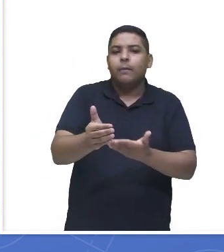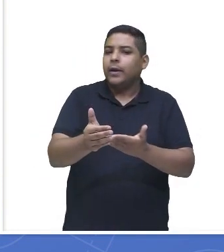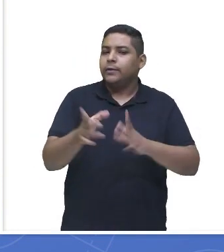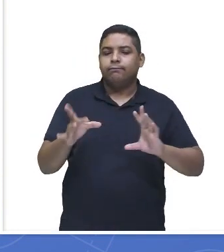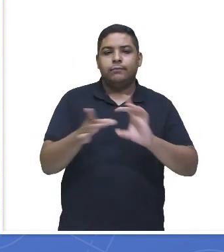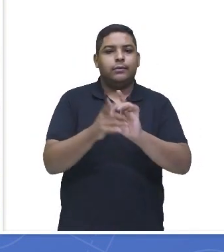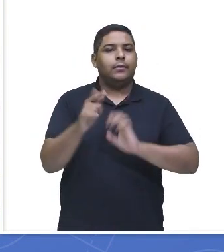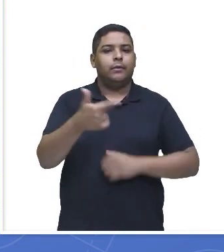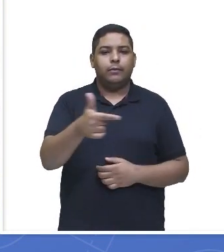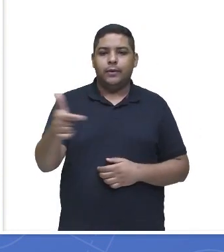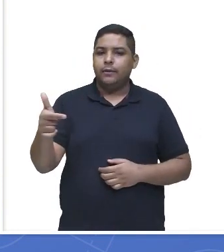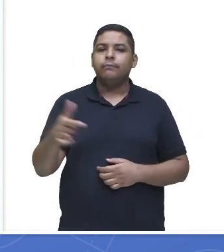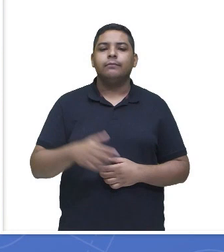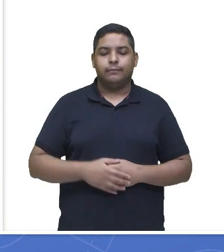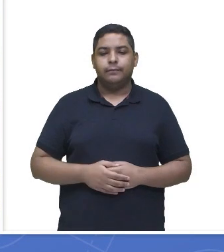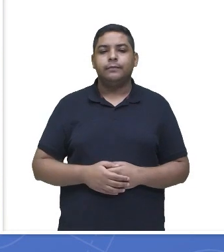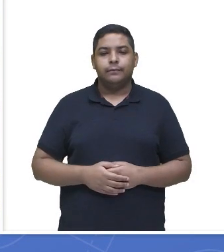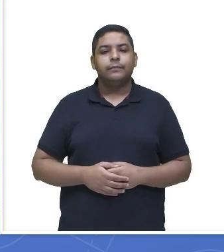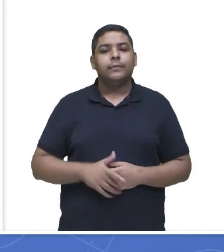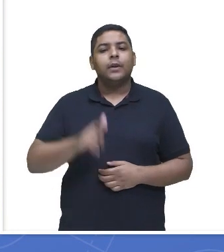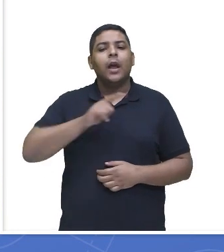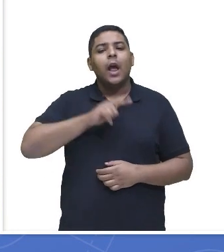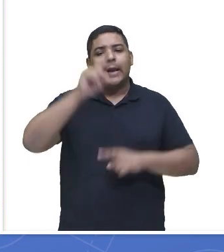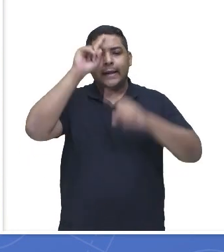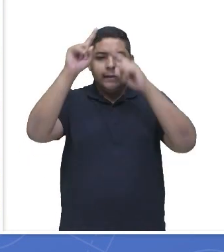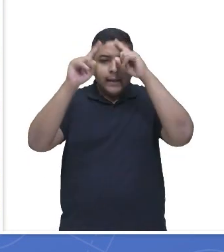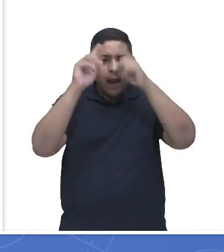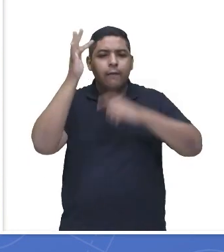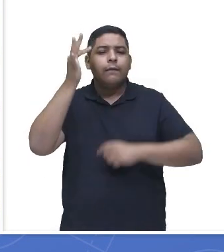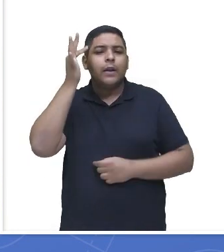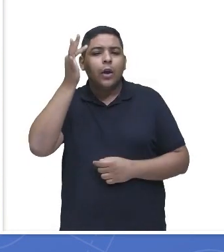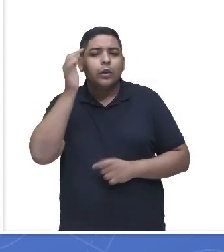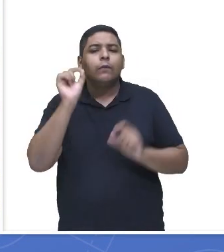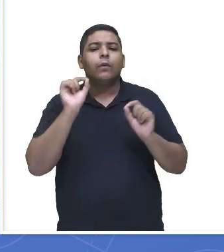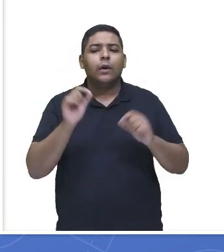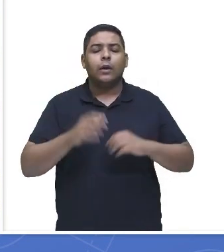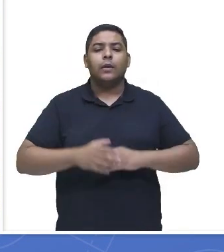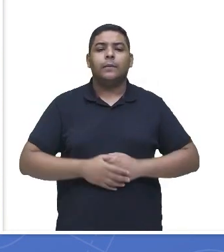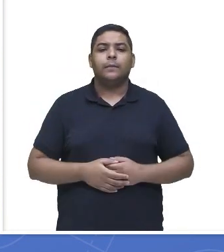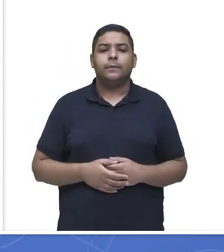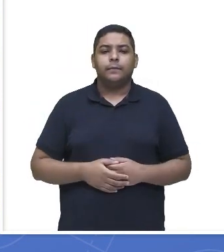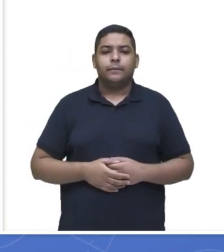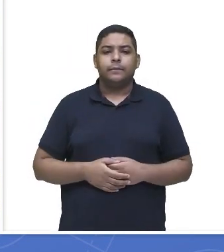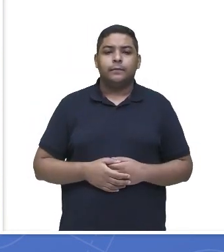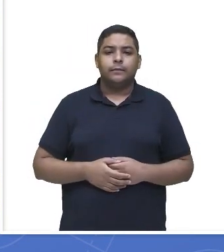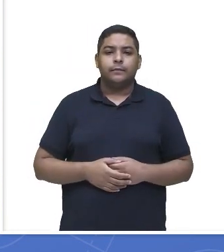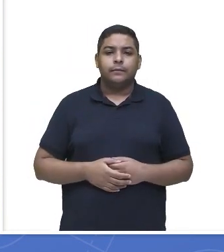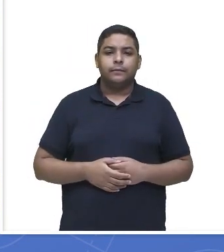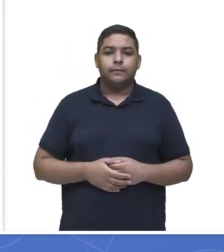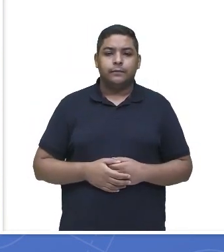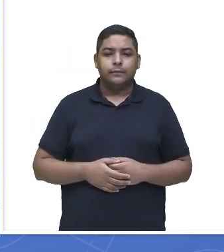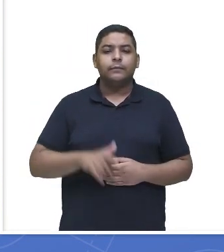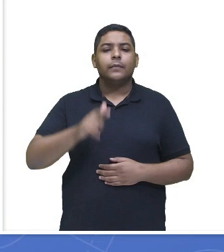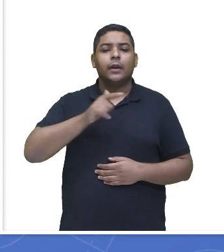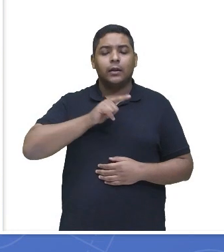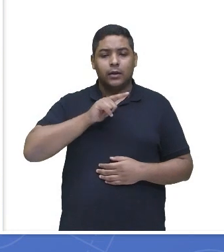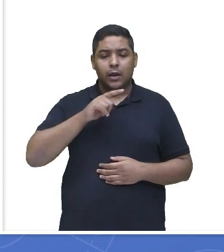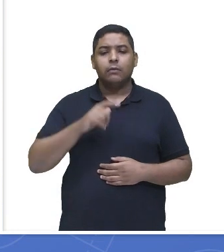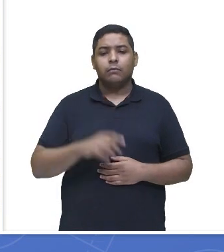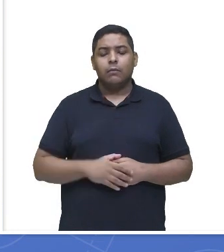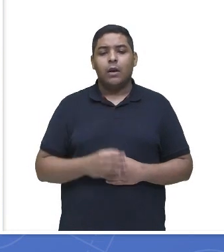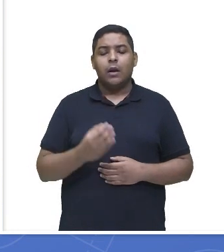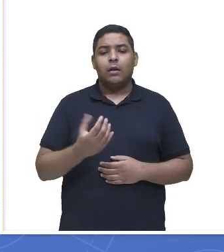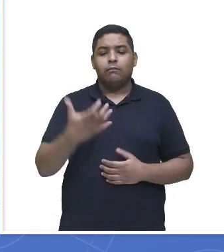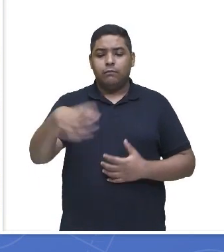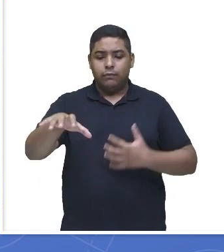que determinadas ideias ou filósofos sejam, por vezes, classificados como renascentistas